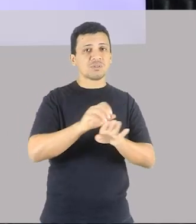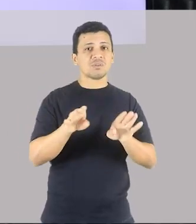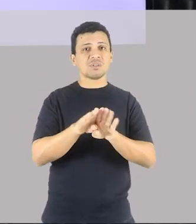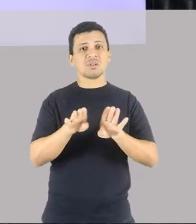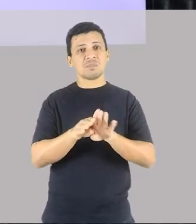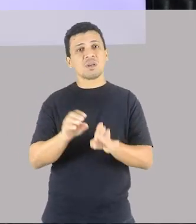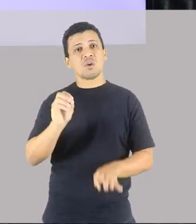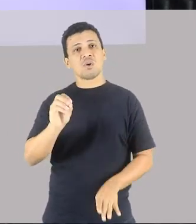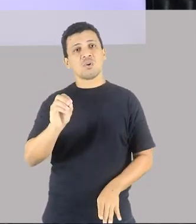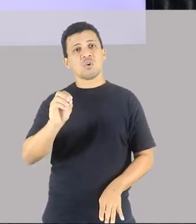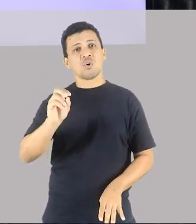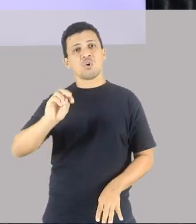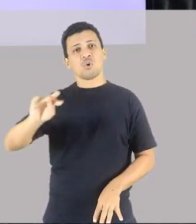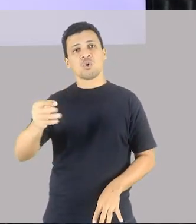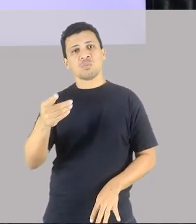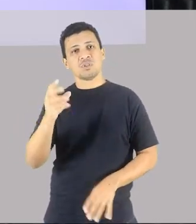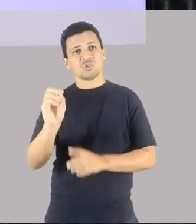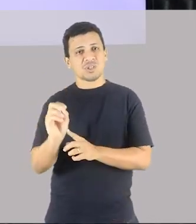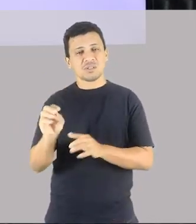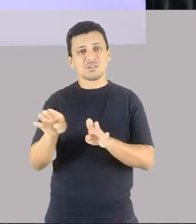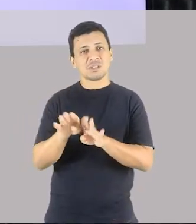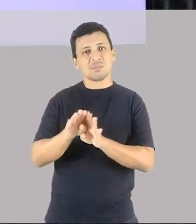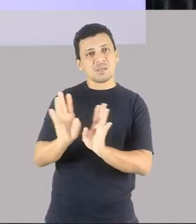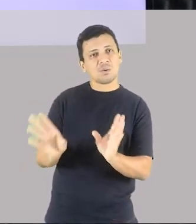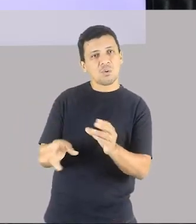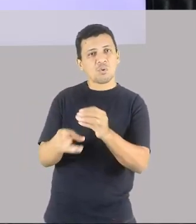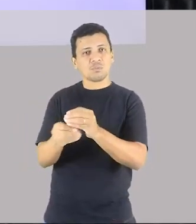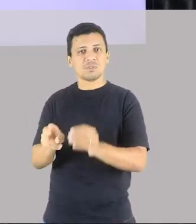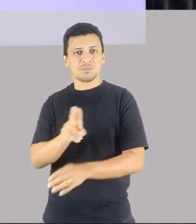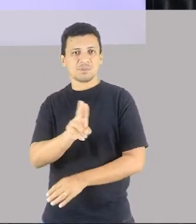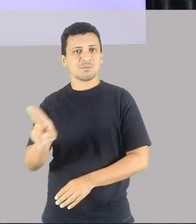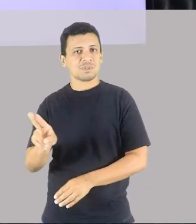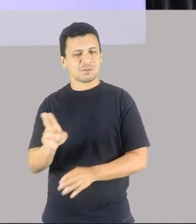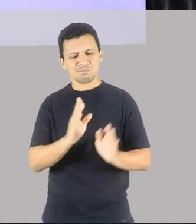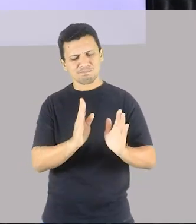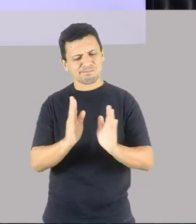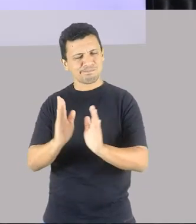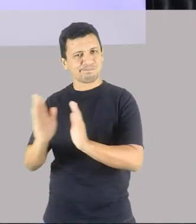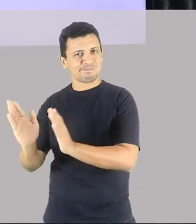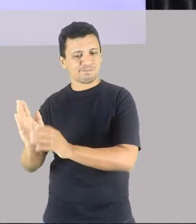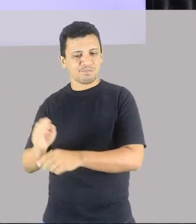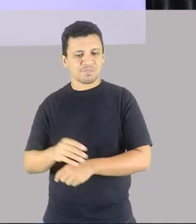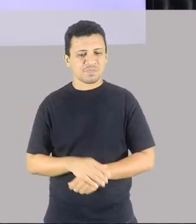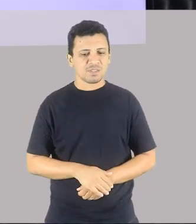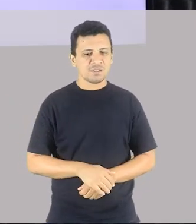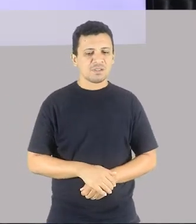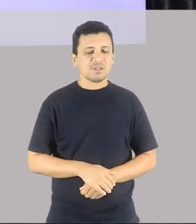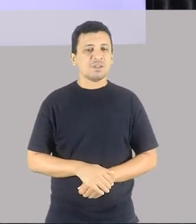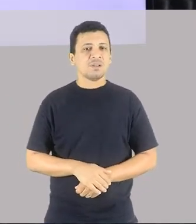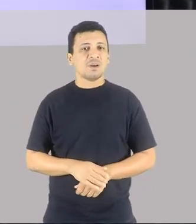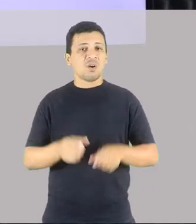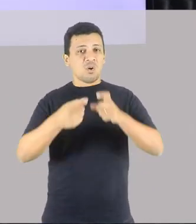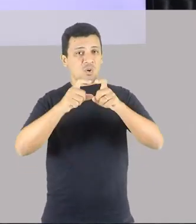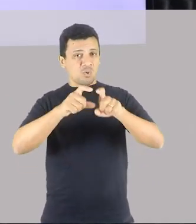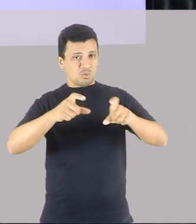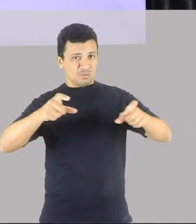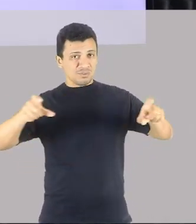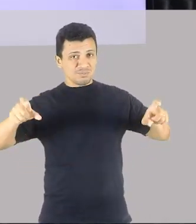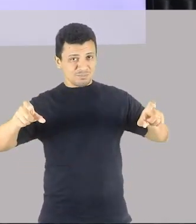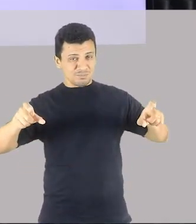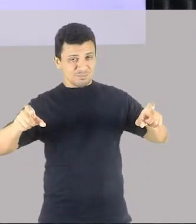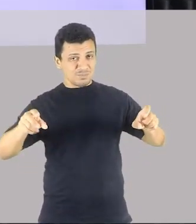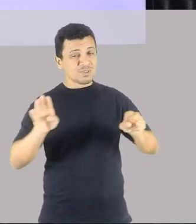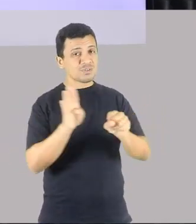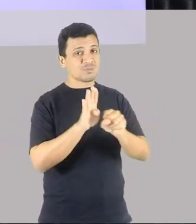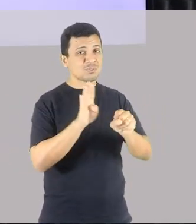objeto indireto, do complemento nominal e assim sucessivamente. Então, a oração substantiva vai ser aquela que